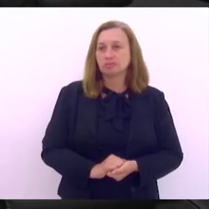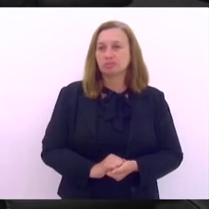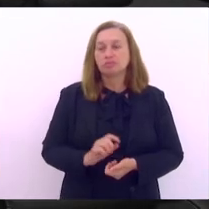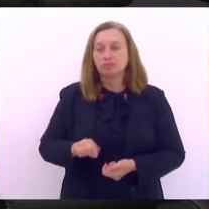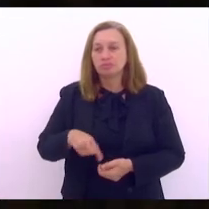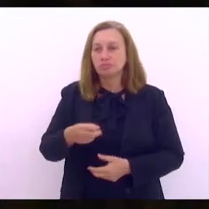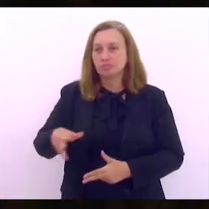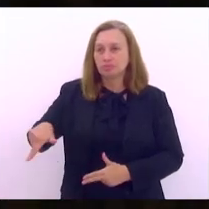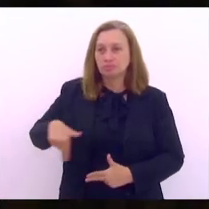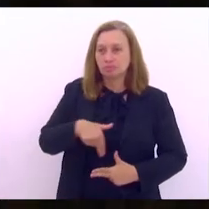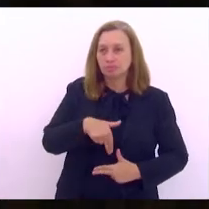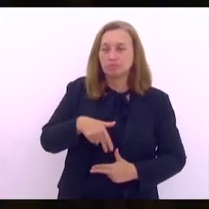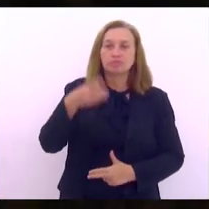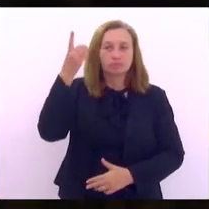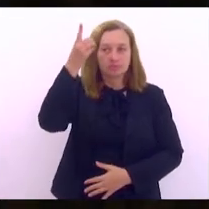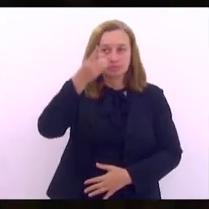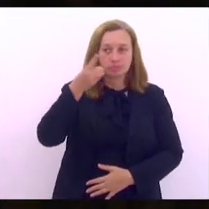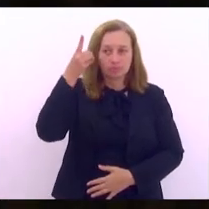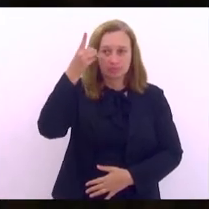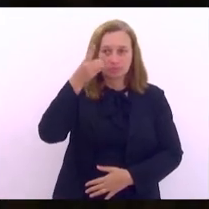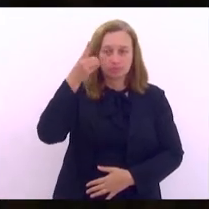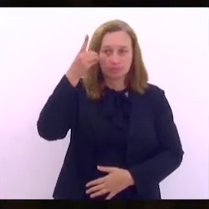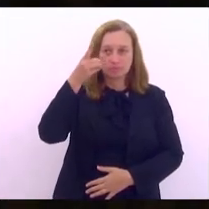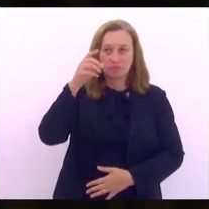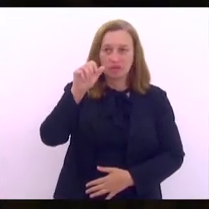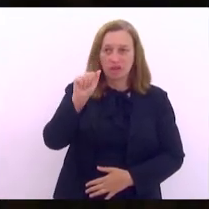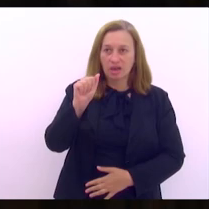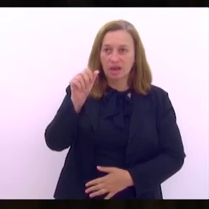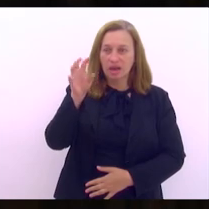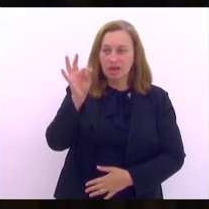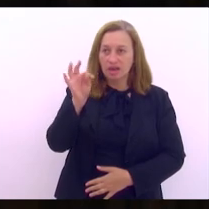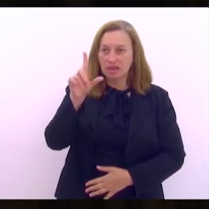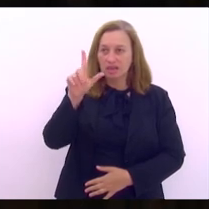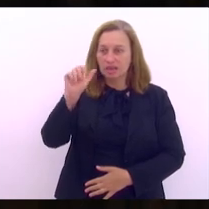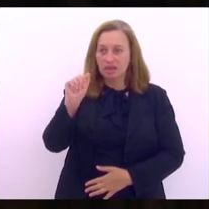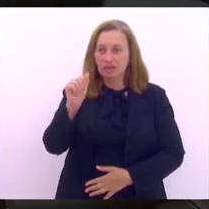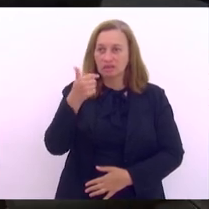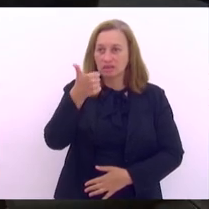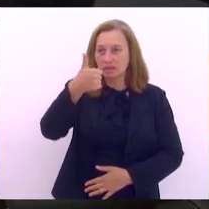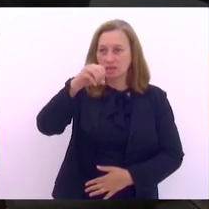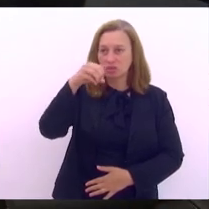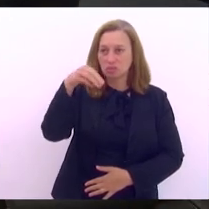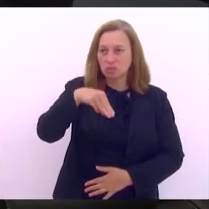Próximo orador inscrito é o nobre deputado Átila Nunes, que dispõe de 10 minutos.